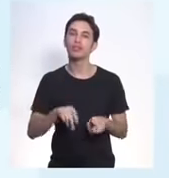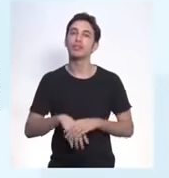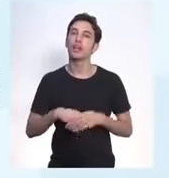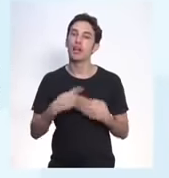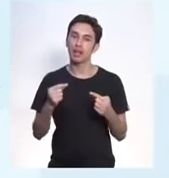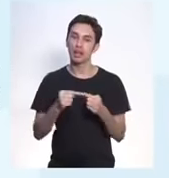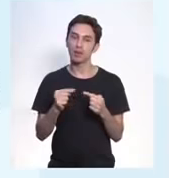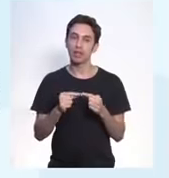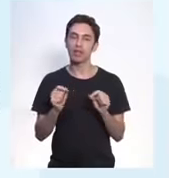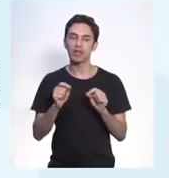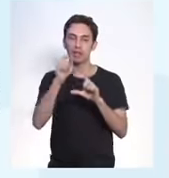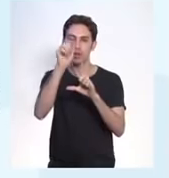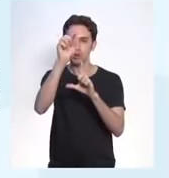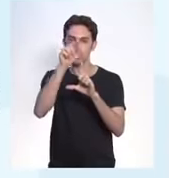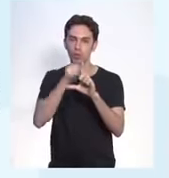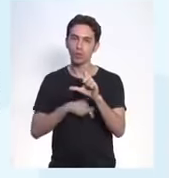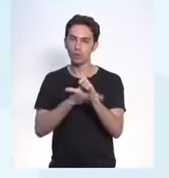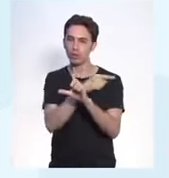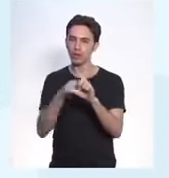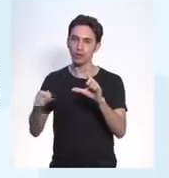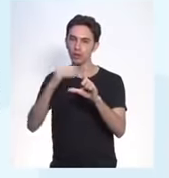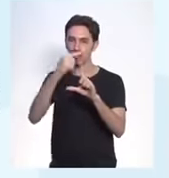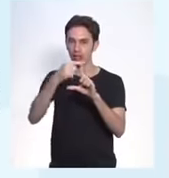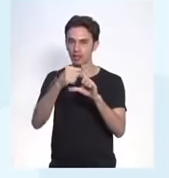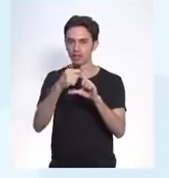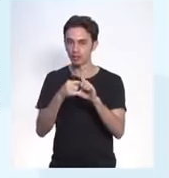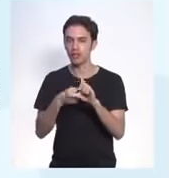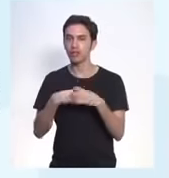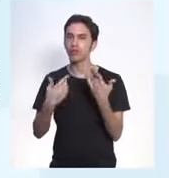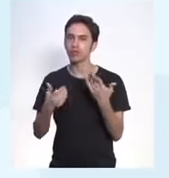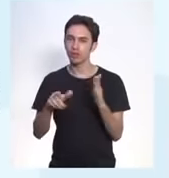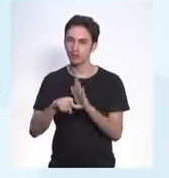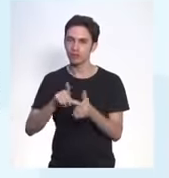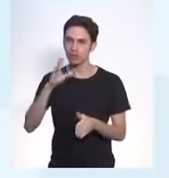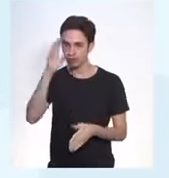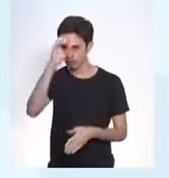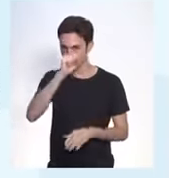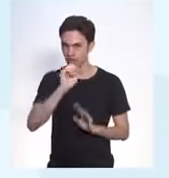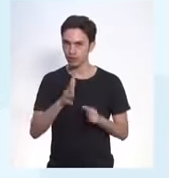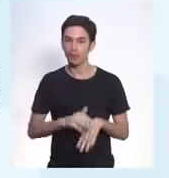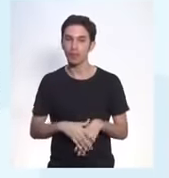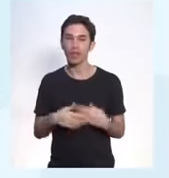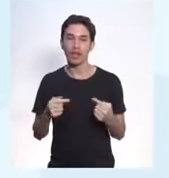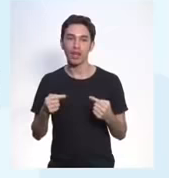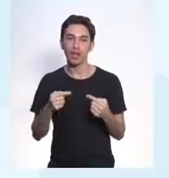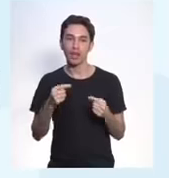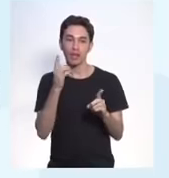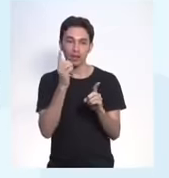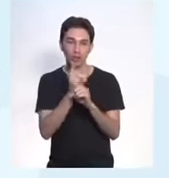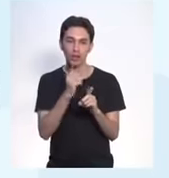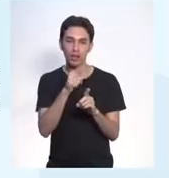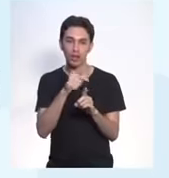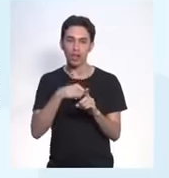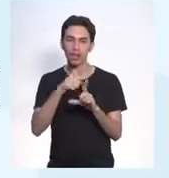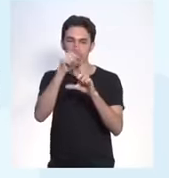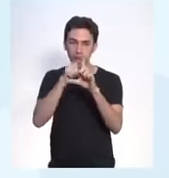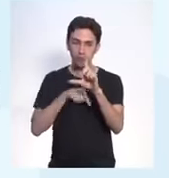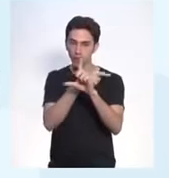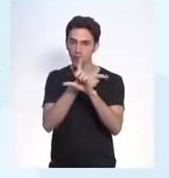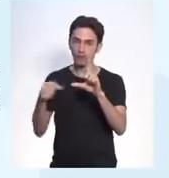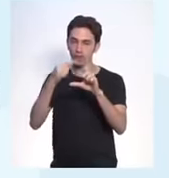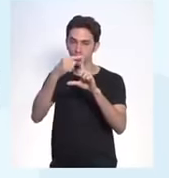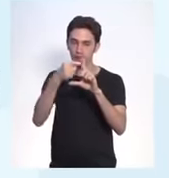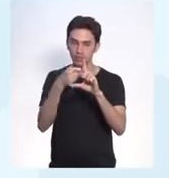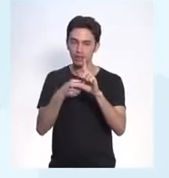é relacionada lá o plano cartesiano como nós vimos anteriormente então localizar no plano cartesiano pontos nas